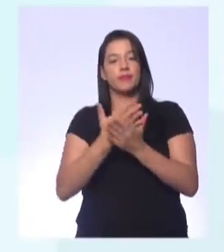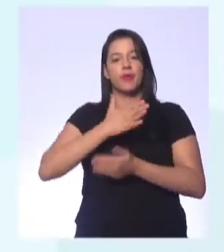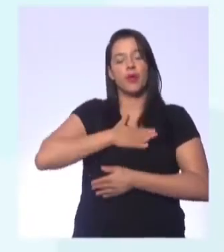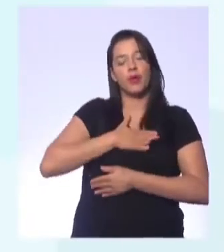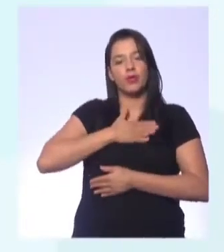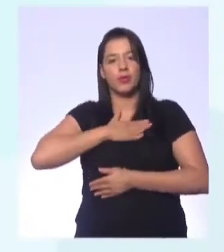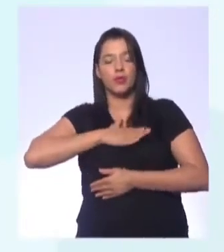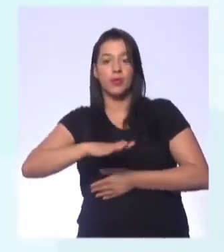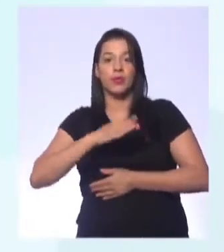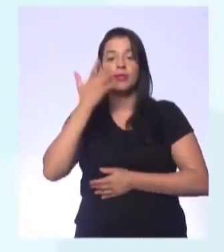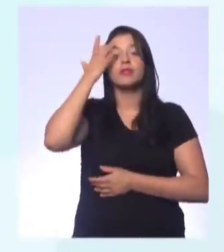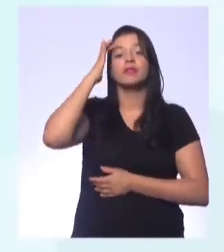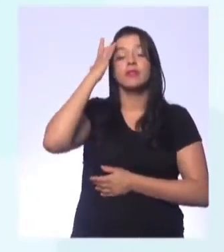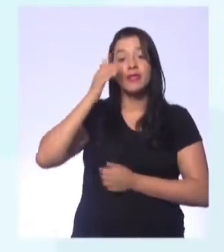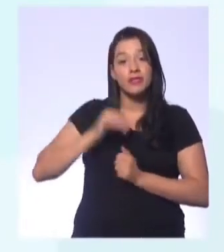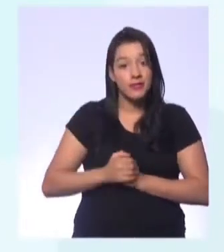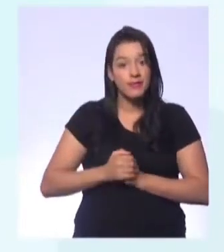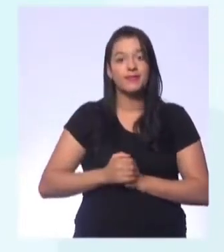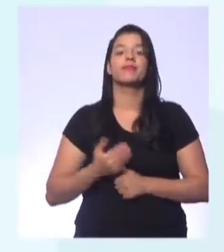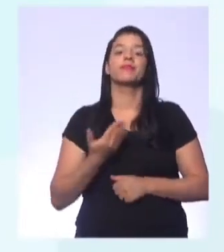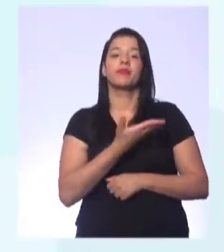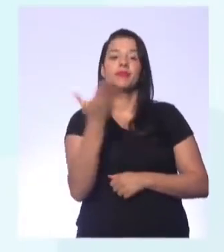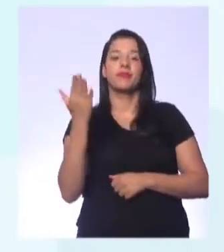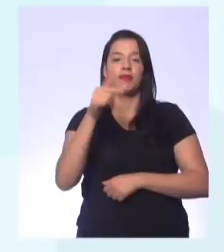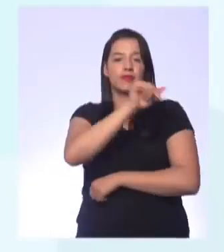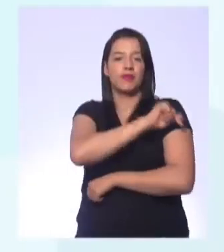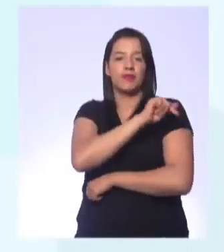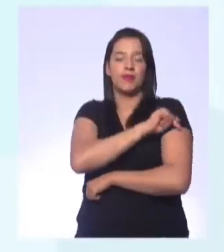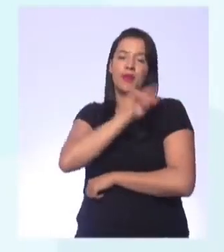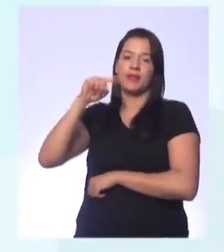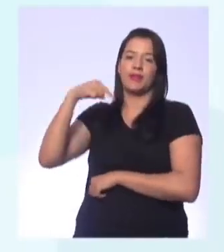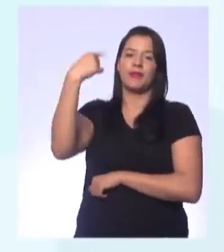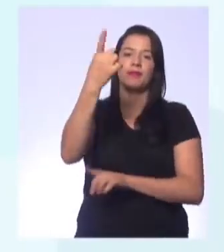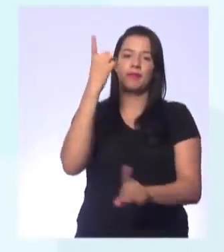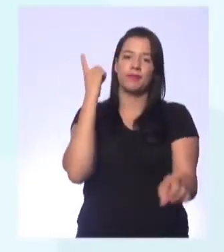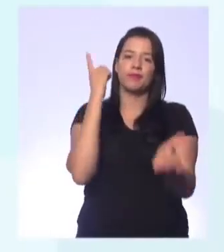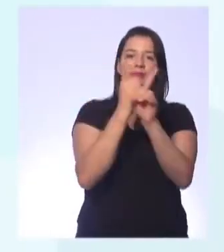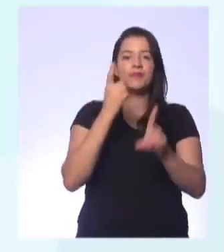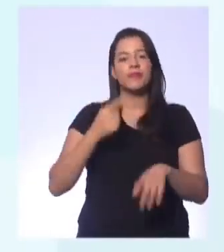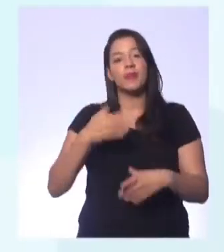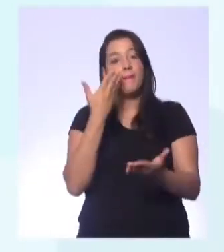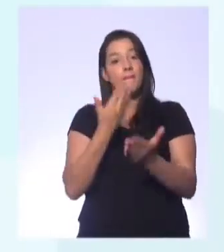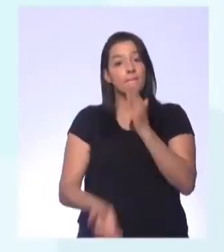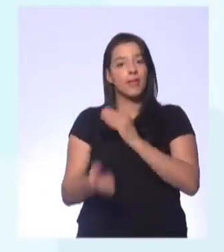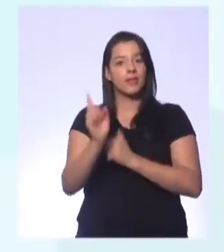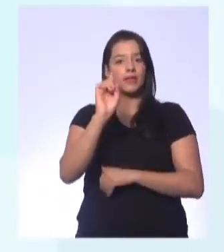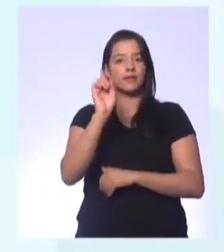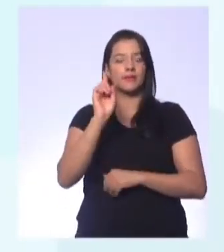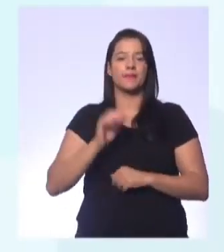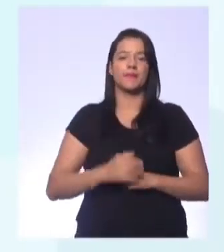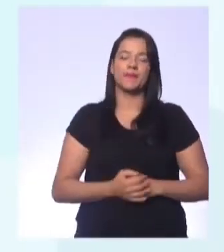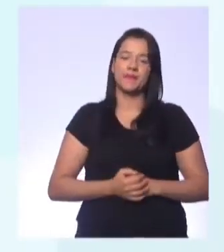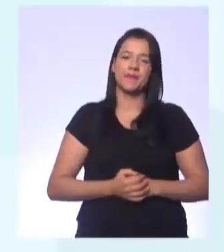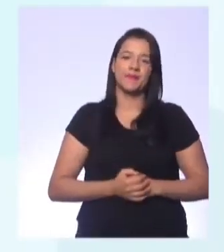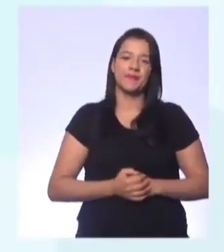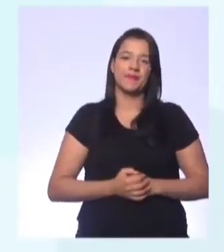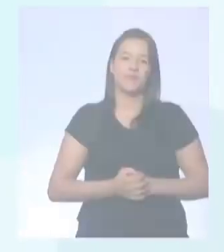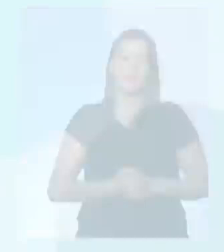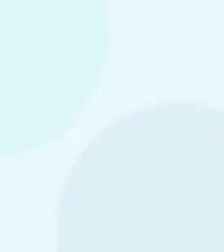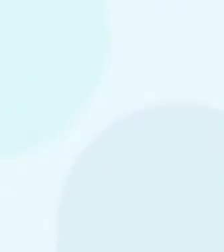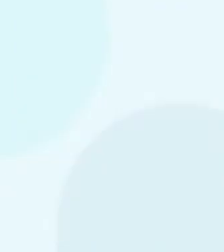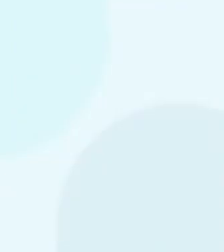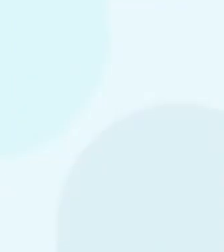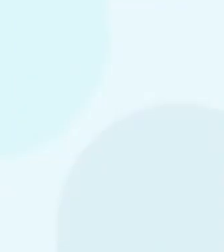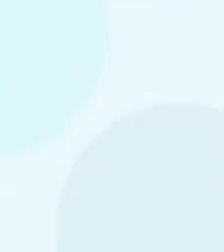gostaram não Quê que vocês acharam da aula e Valeu 7º ano até a próxima não percam as próximas aulas tchau tchau